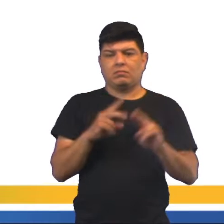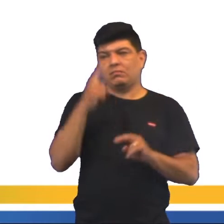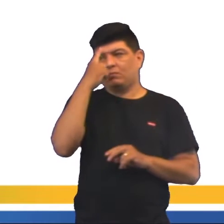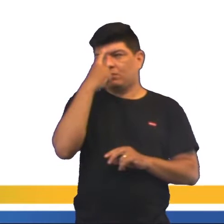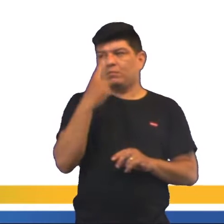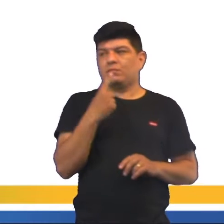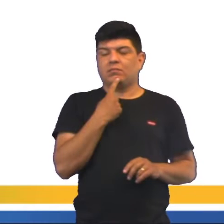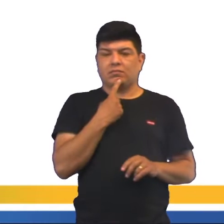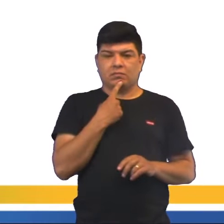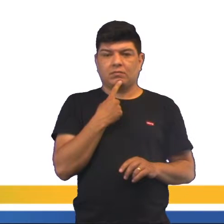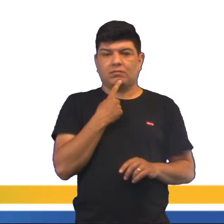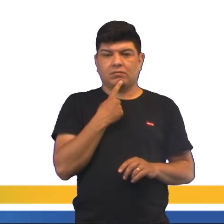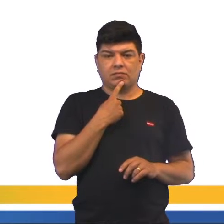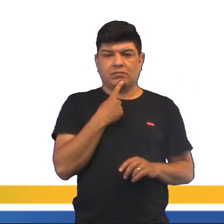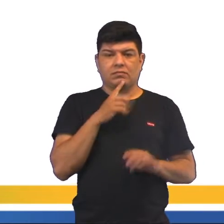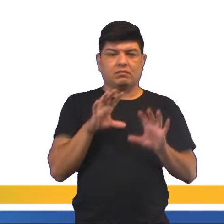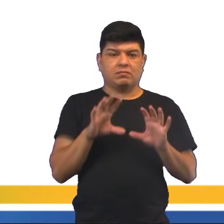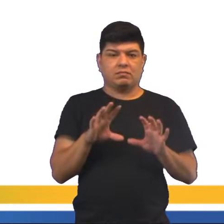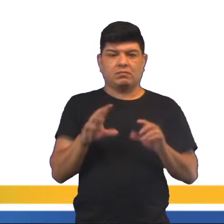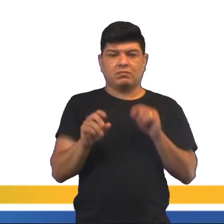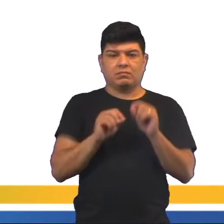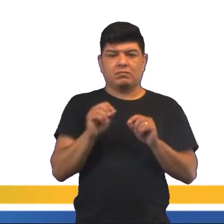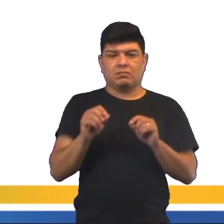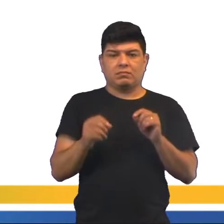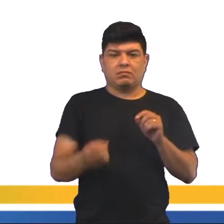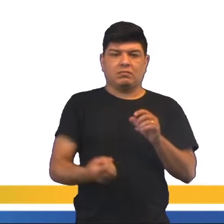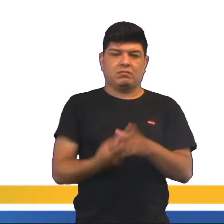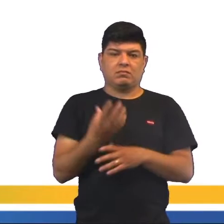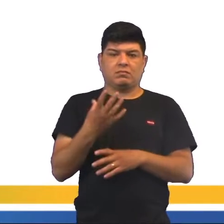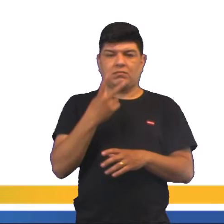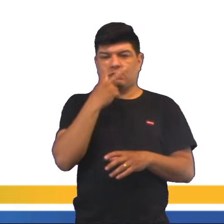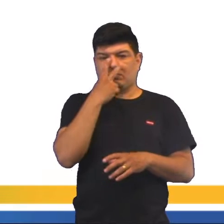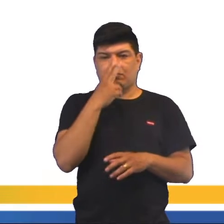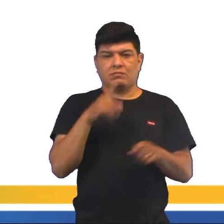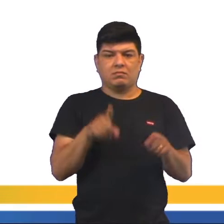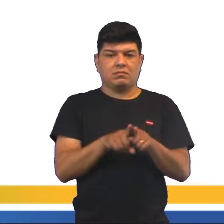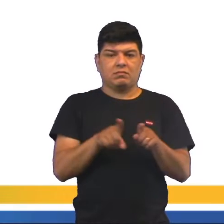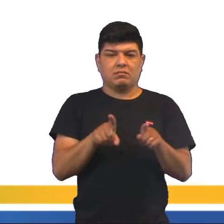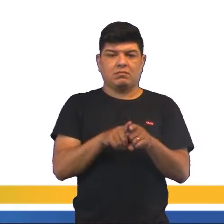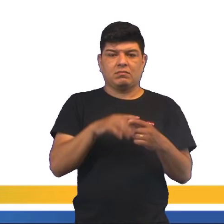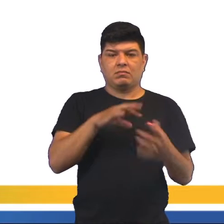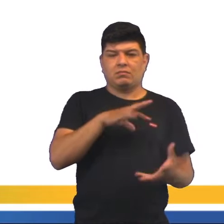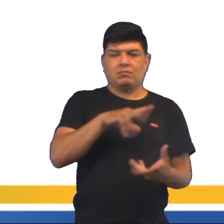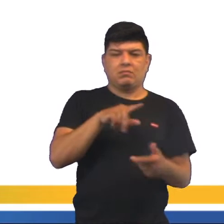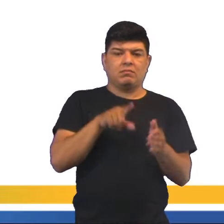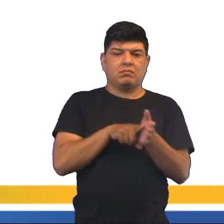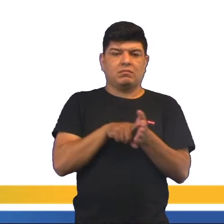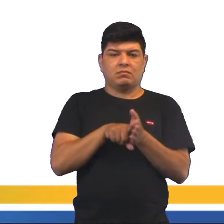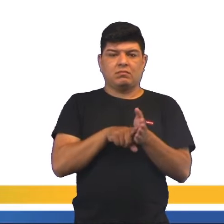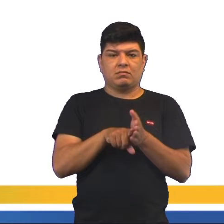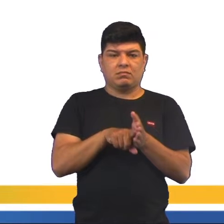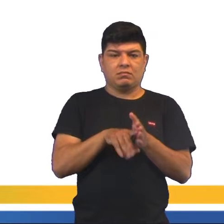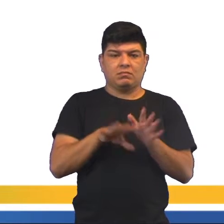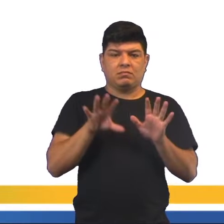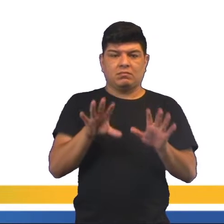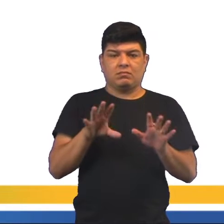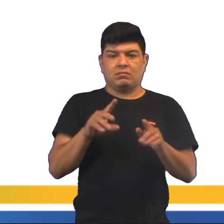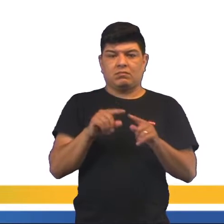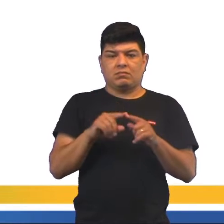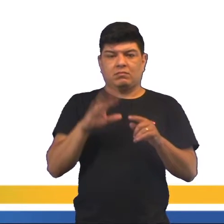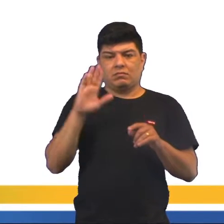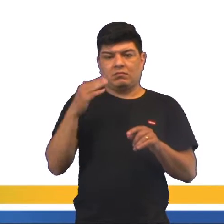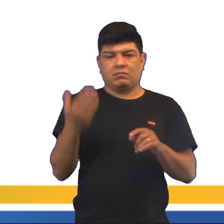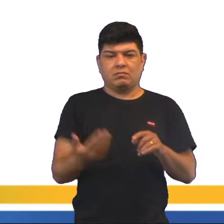em relação à imagem. Isso ocorre no âmbito da produção e parece também ocorrer no universo